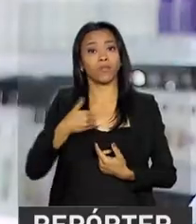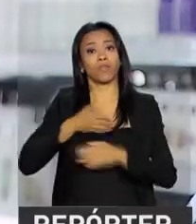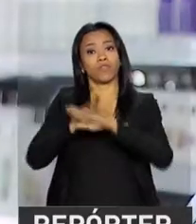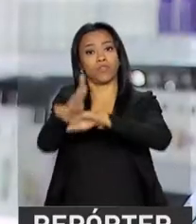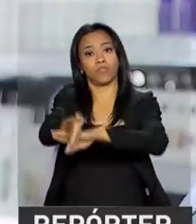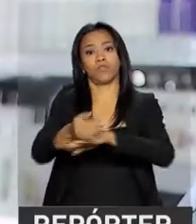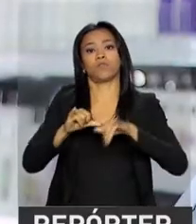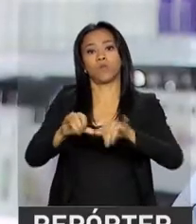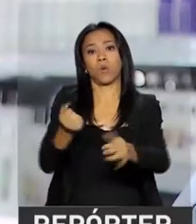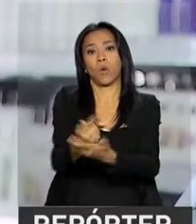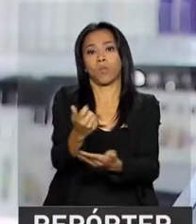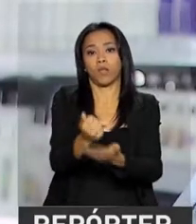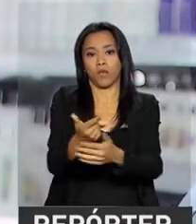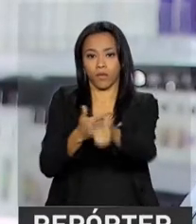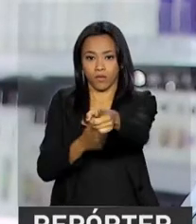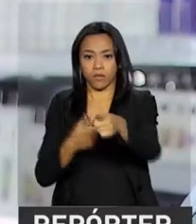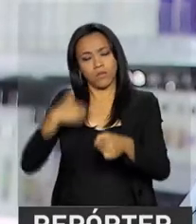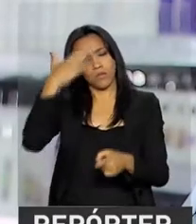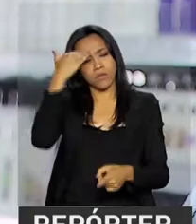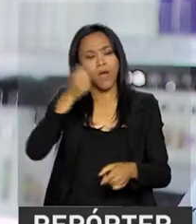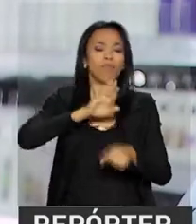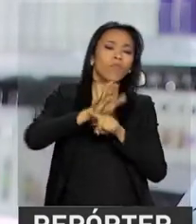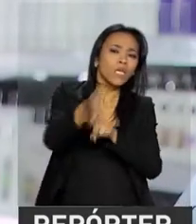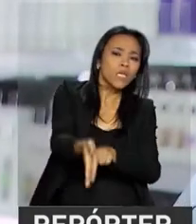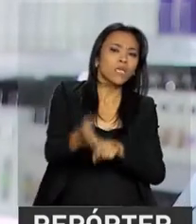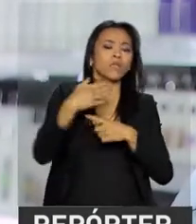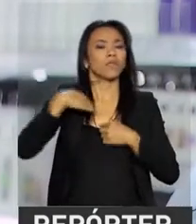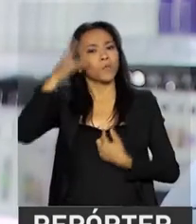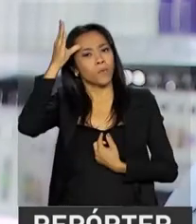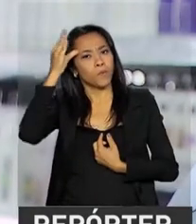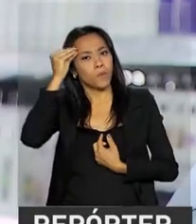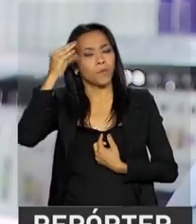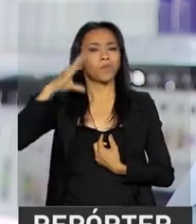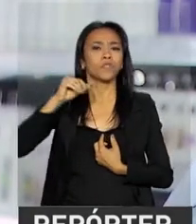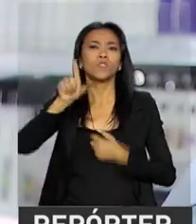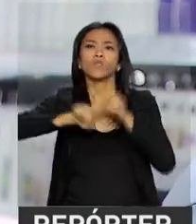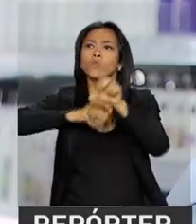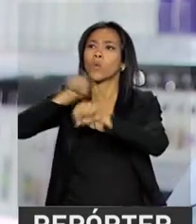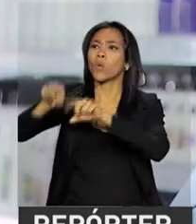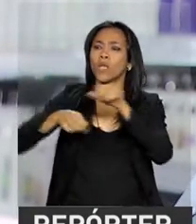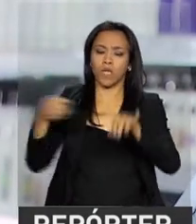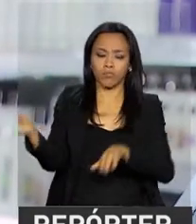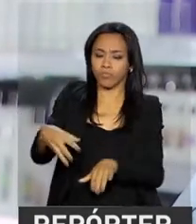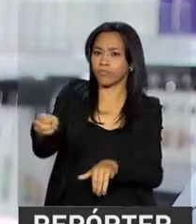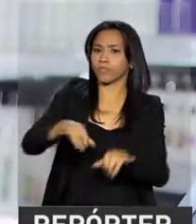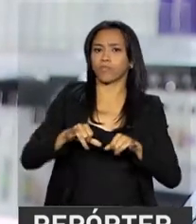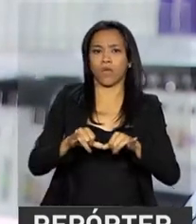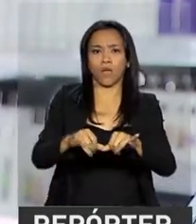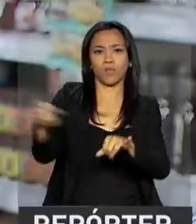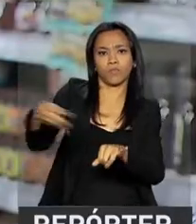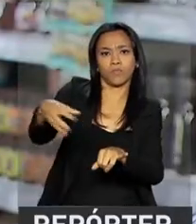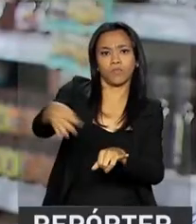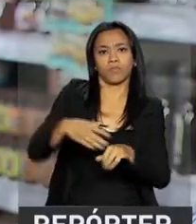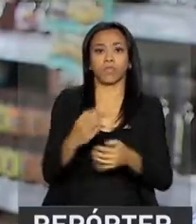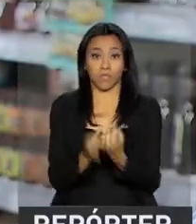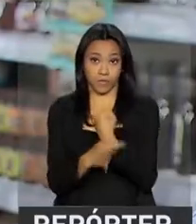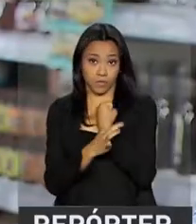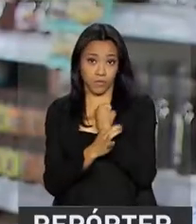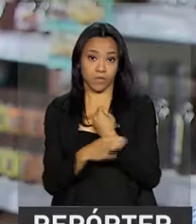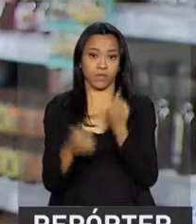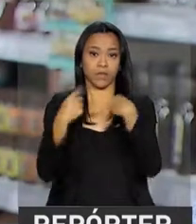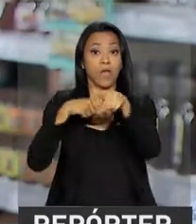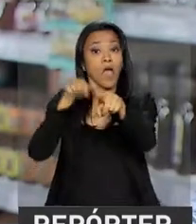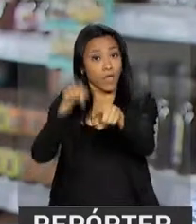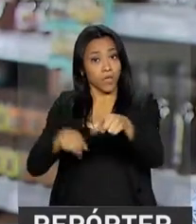só domingo dia que ele pode fazer as compras junto com mais tranquilidade escolher os produtos gente assim com mais segurança aqui em brasília já